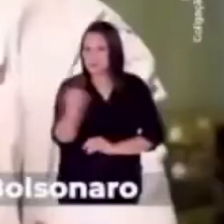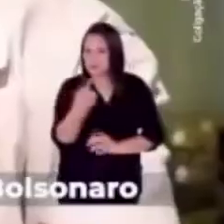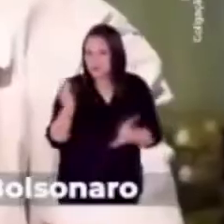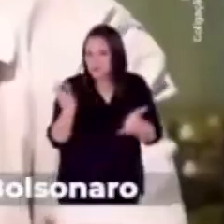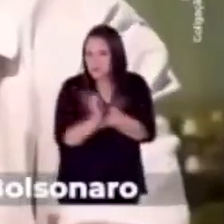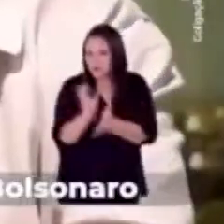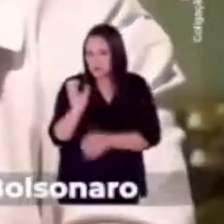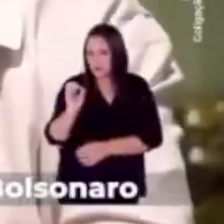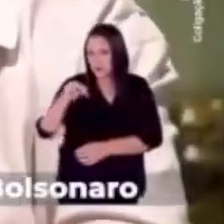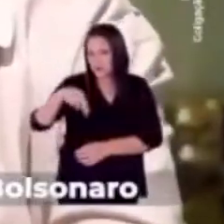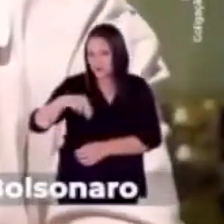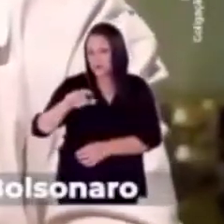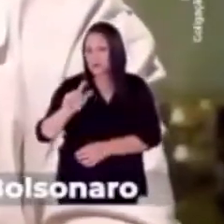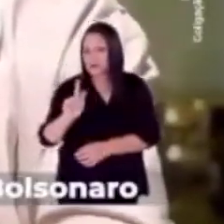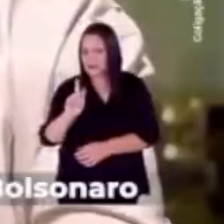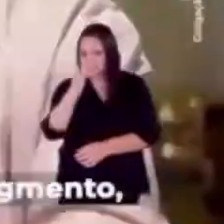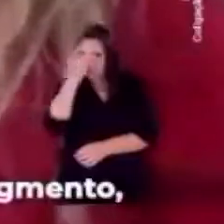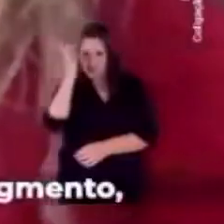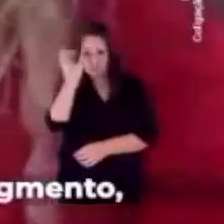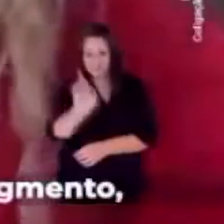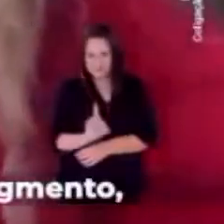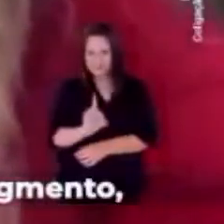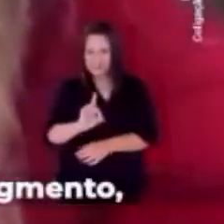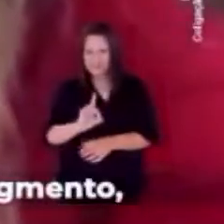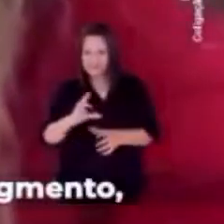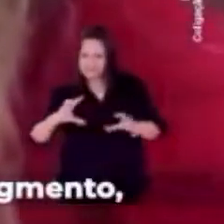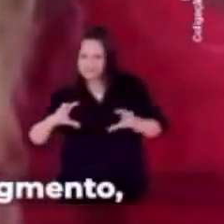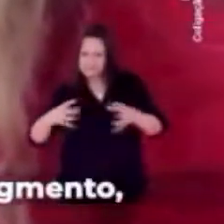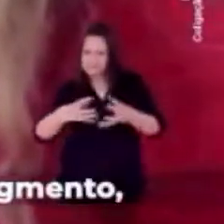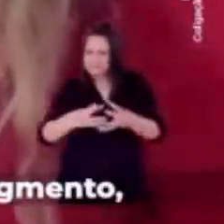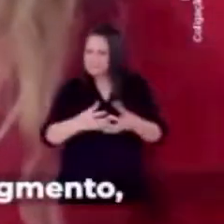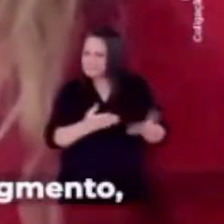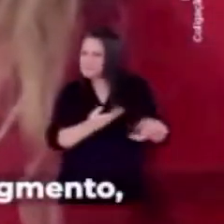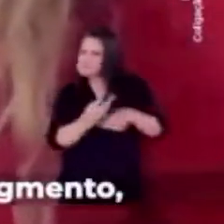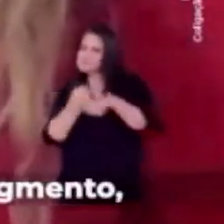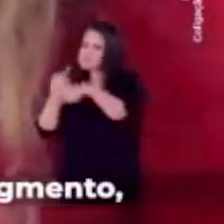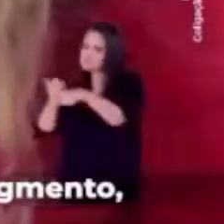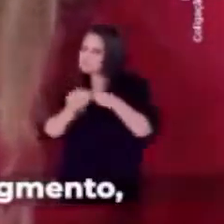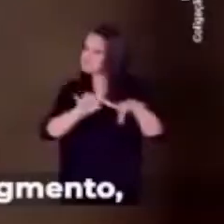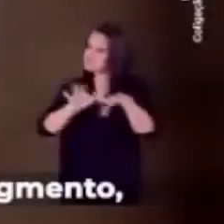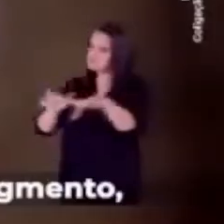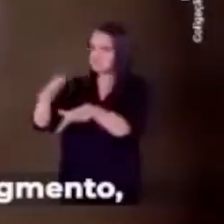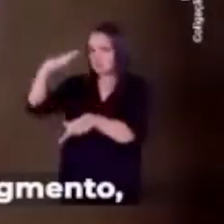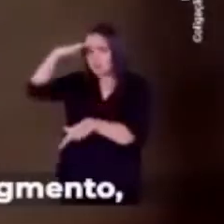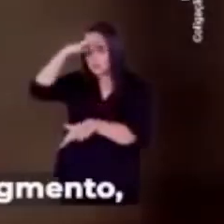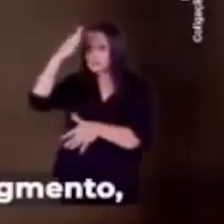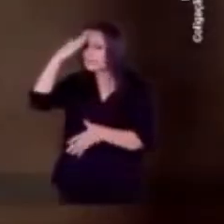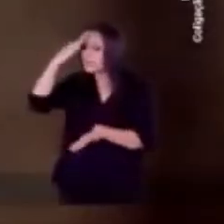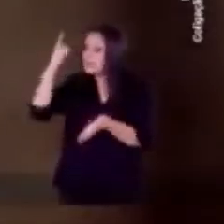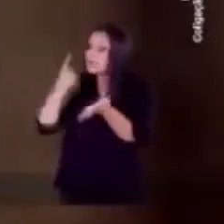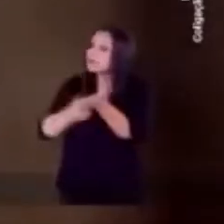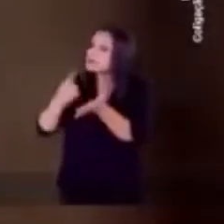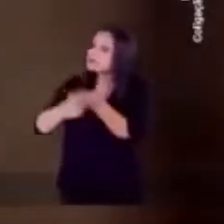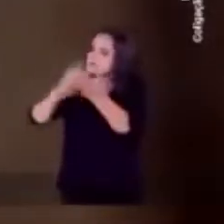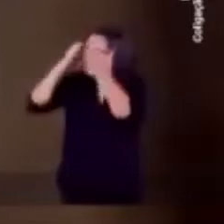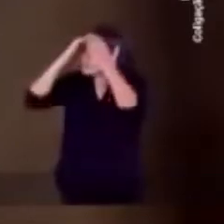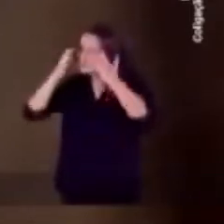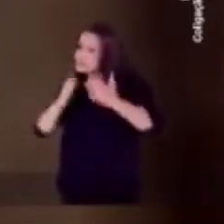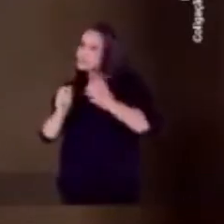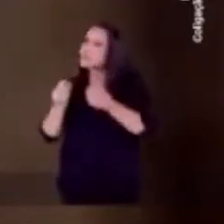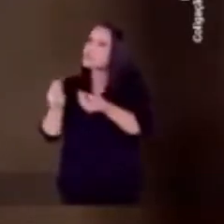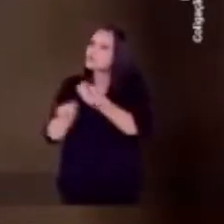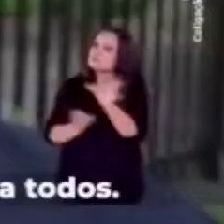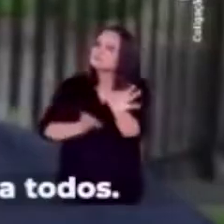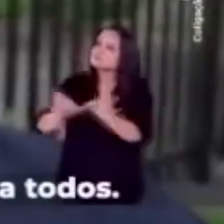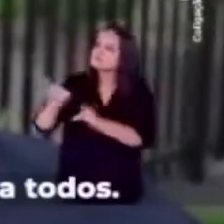com deficiência vieram até o candidato Bolsonaro para adquirir dele um compromisso com o nosso segmento para construir as